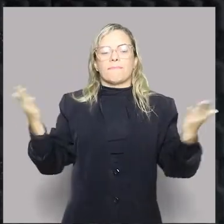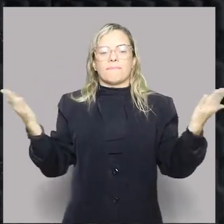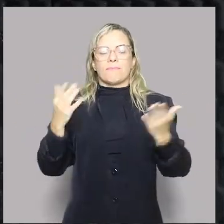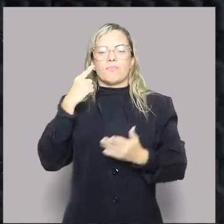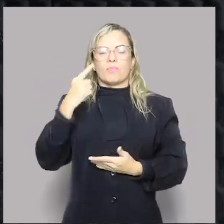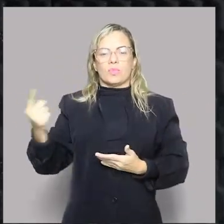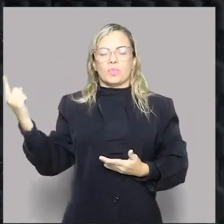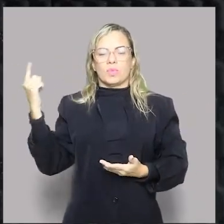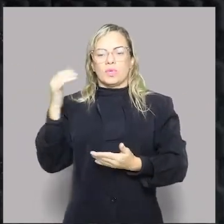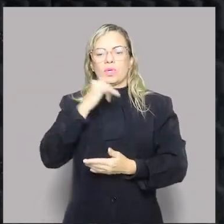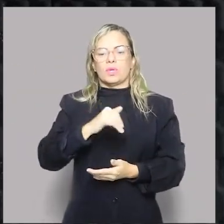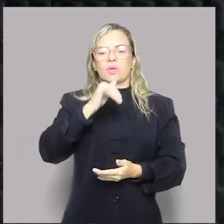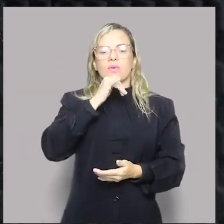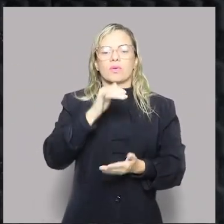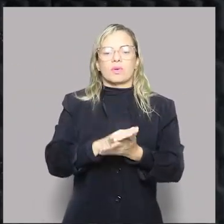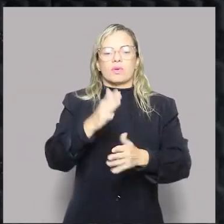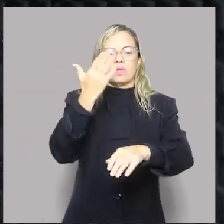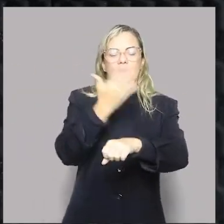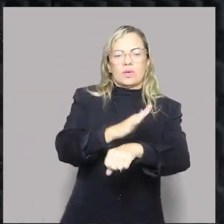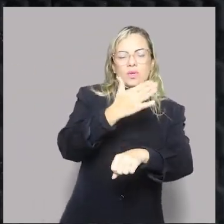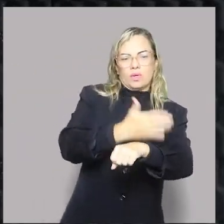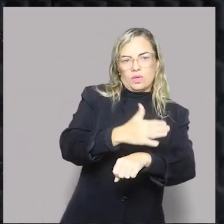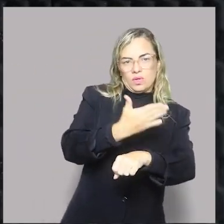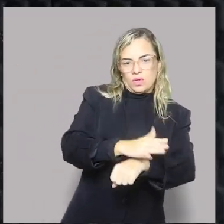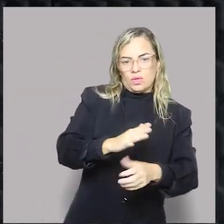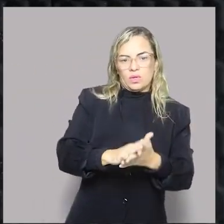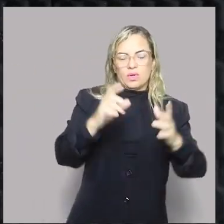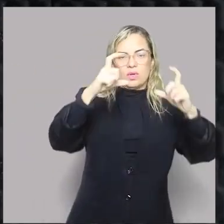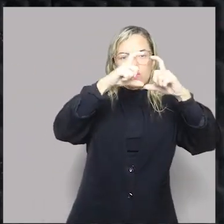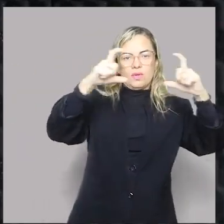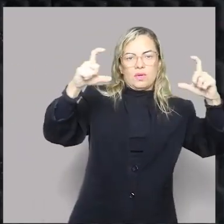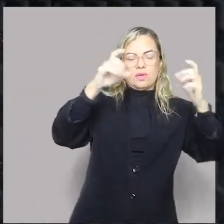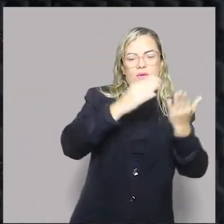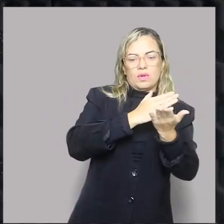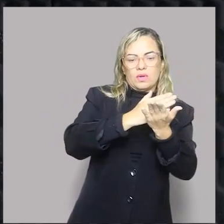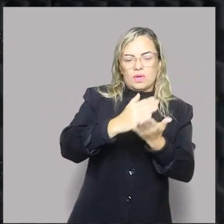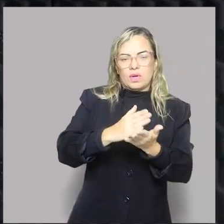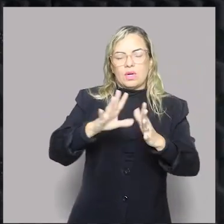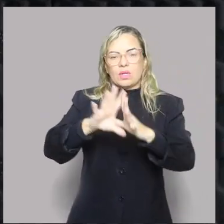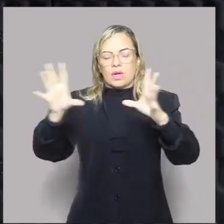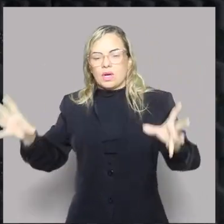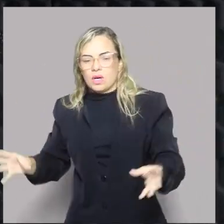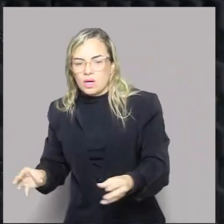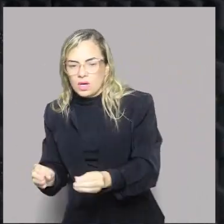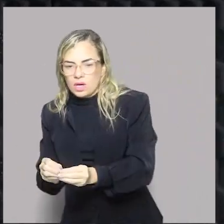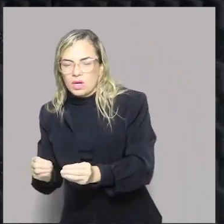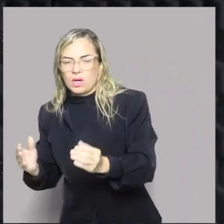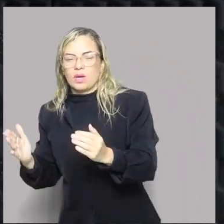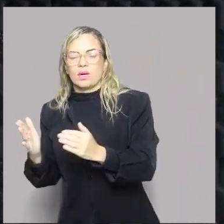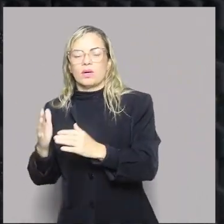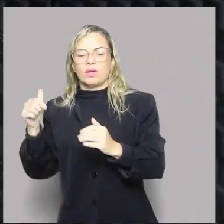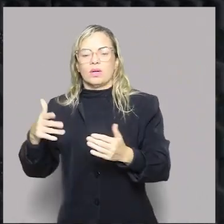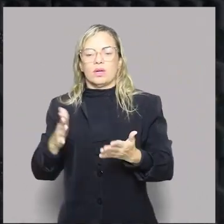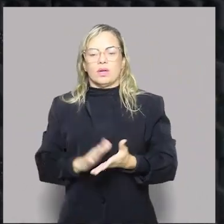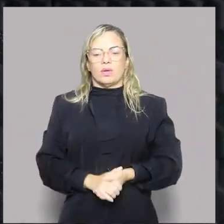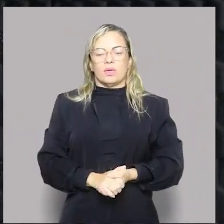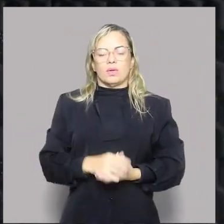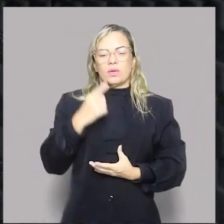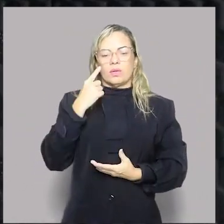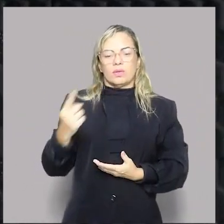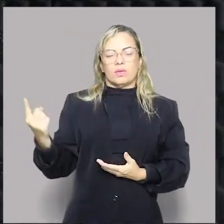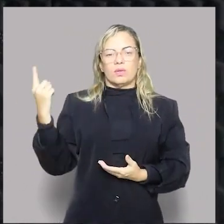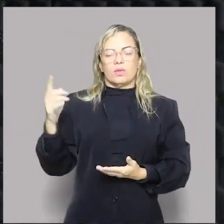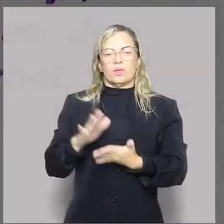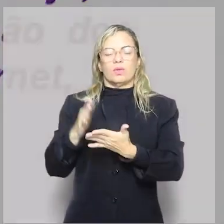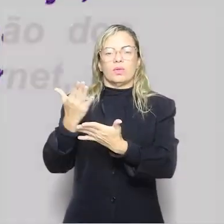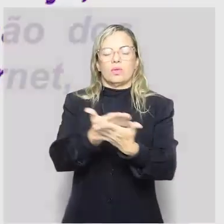precisa identificar que mesmo com o avanço da internet, a gente ainda se depara e lida com um problema social grave,